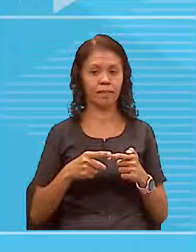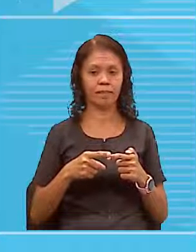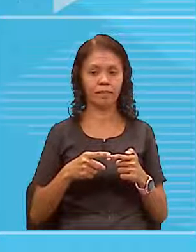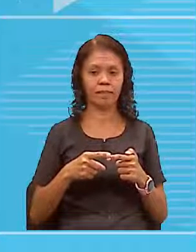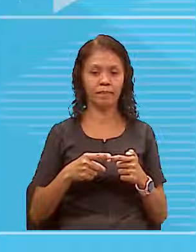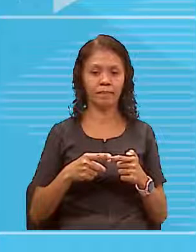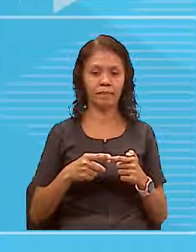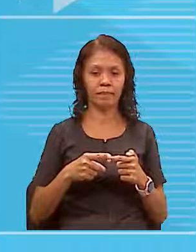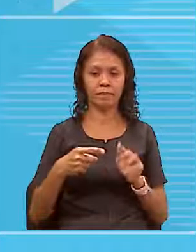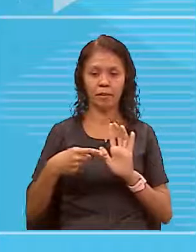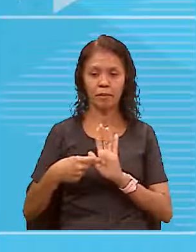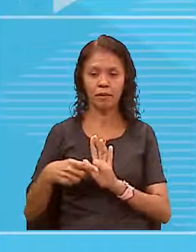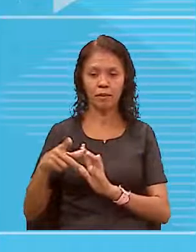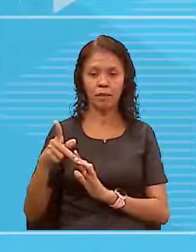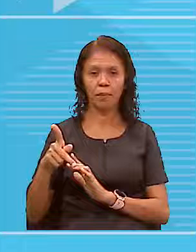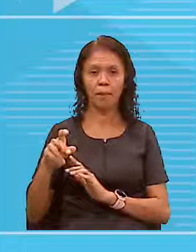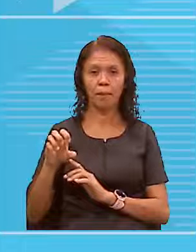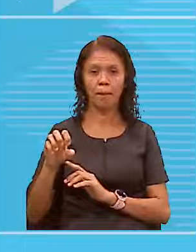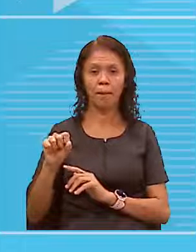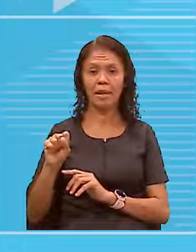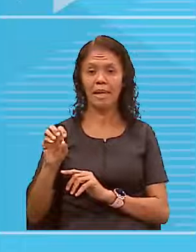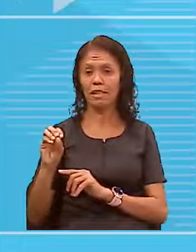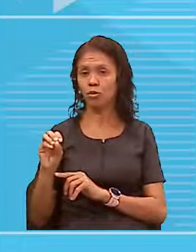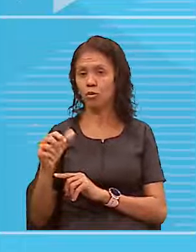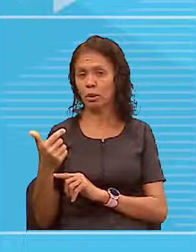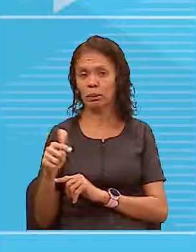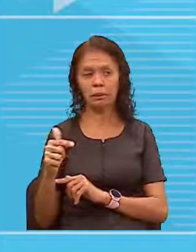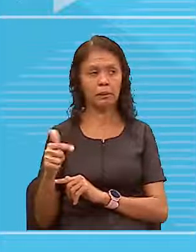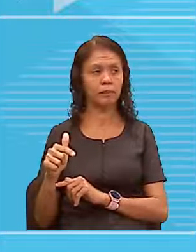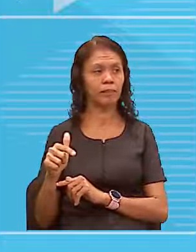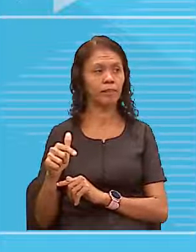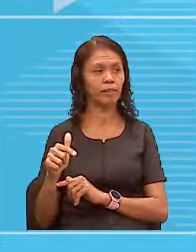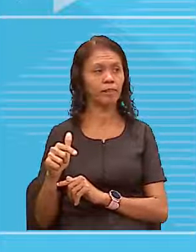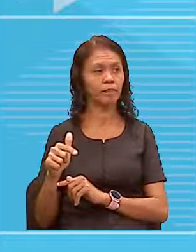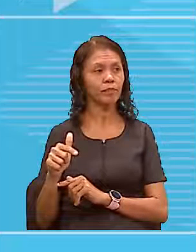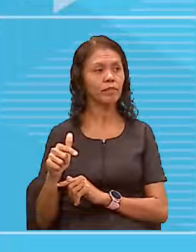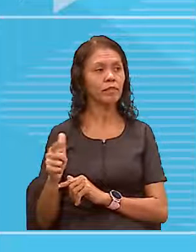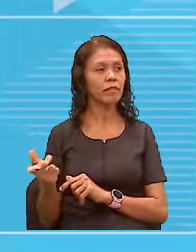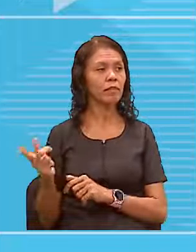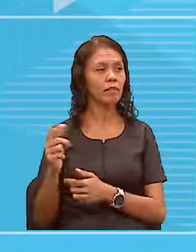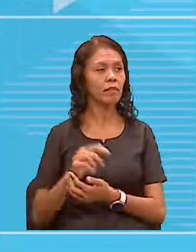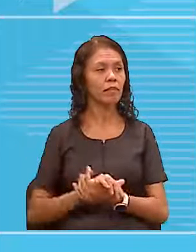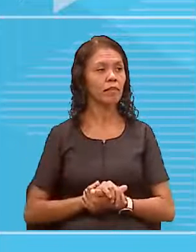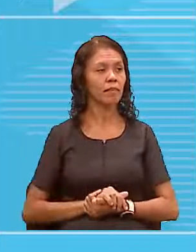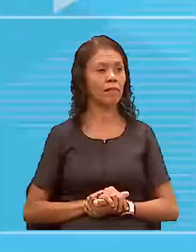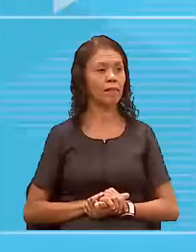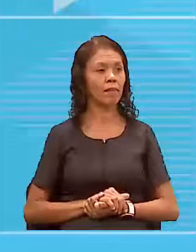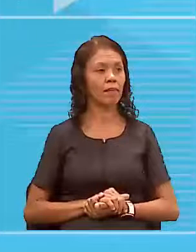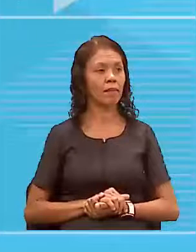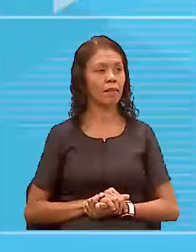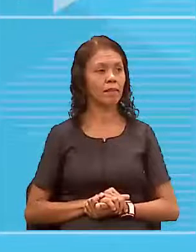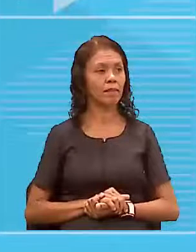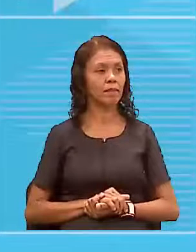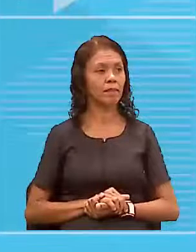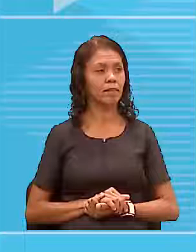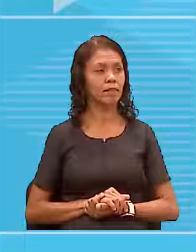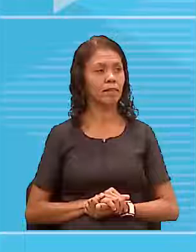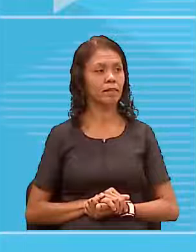Gabriel, aqui não foi dado peso. Nessa situação, é interessante eu até voltar aqui, Gabriel.